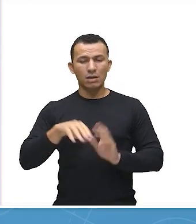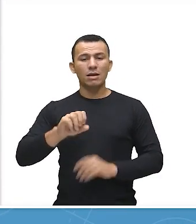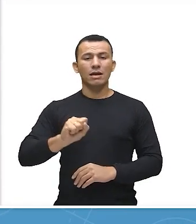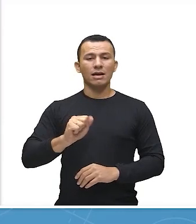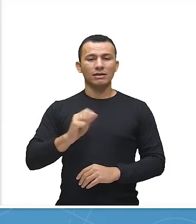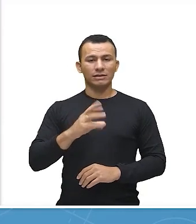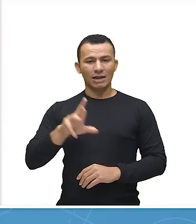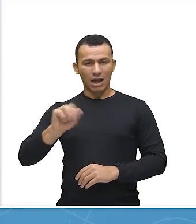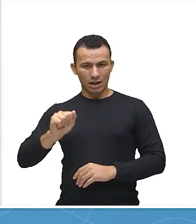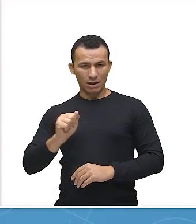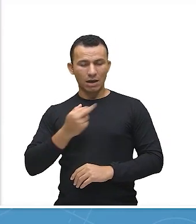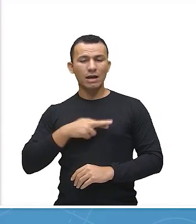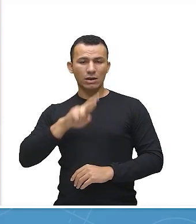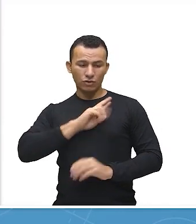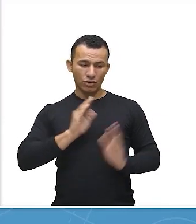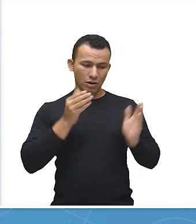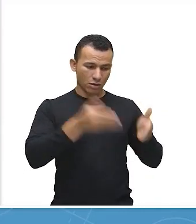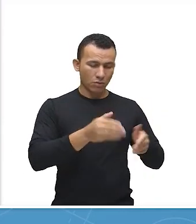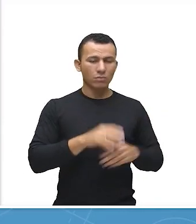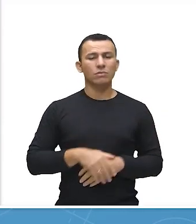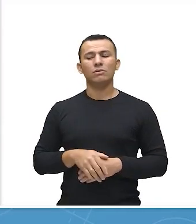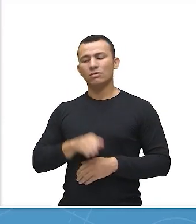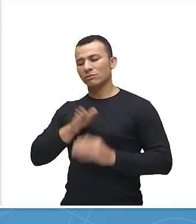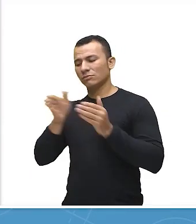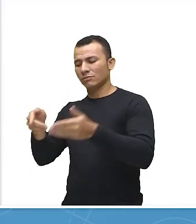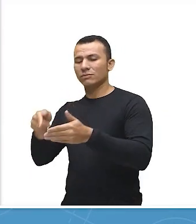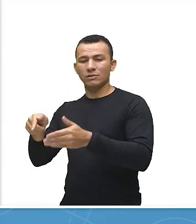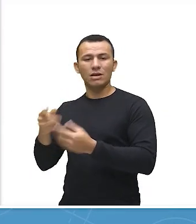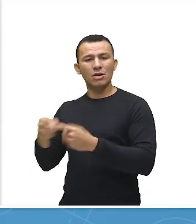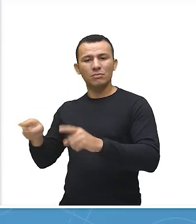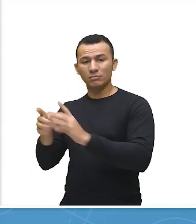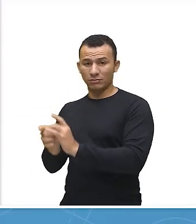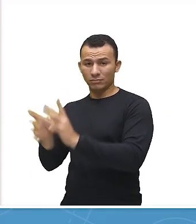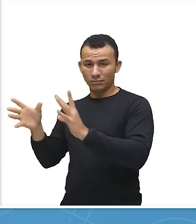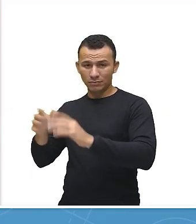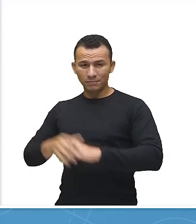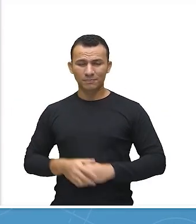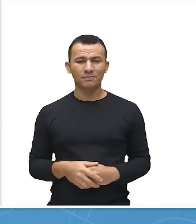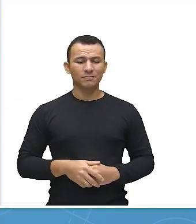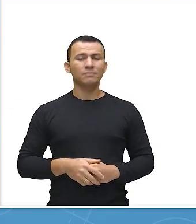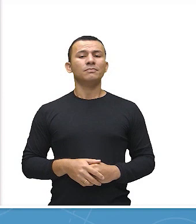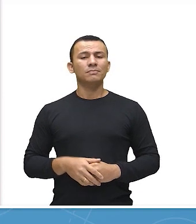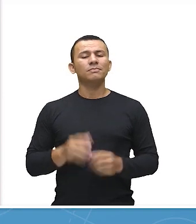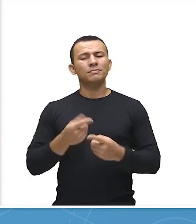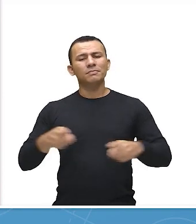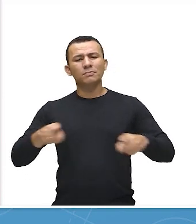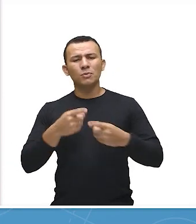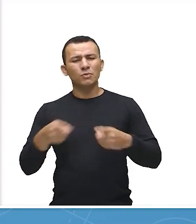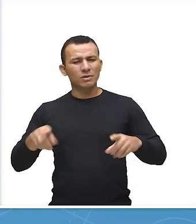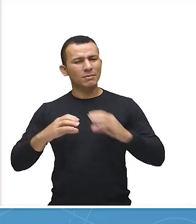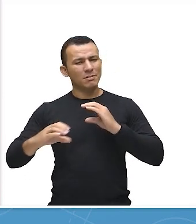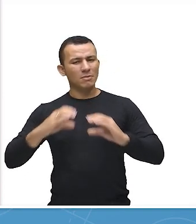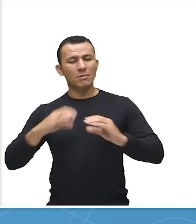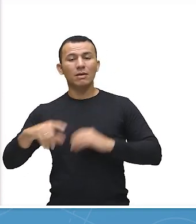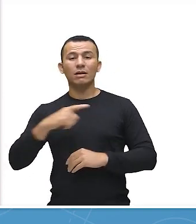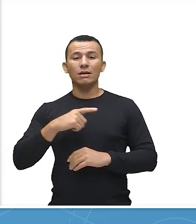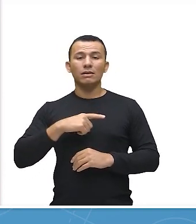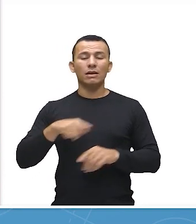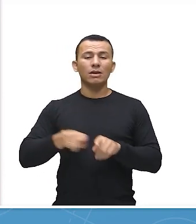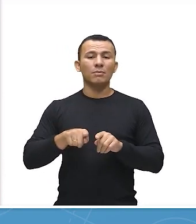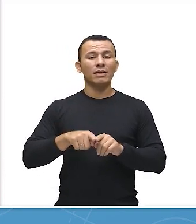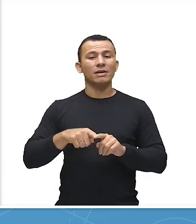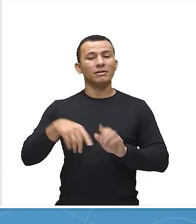esse intuito da religião. A música secular é toda aquela música que ela não tem